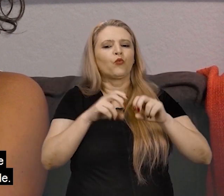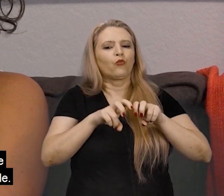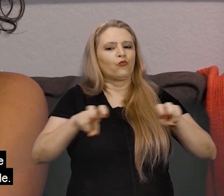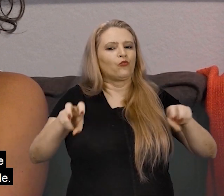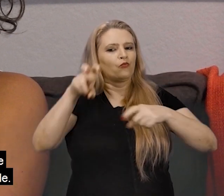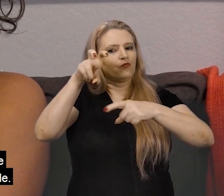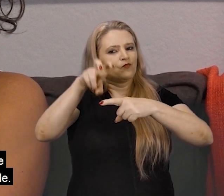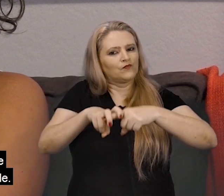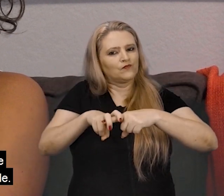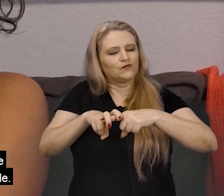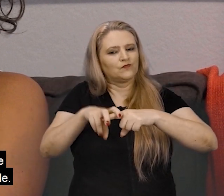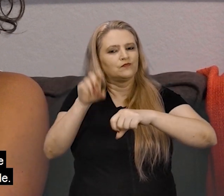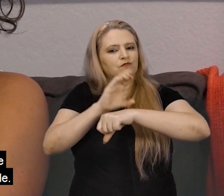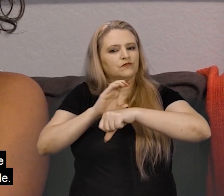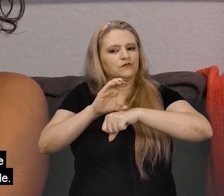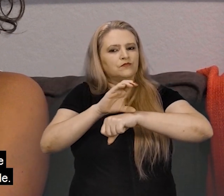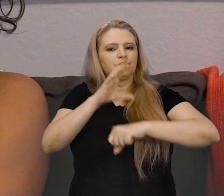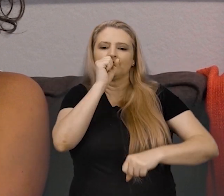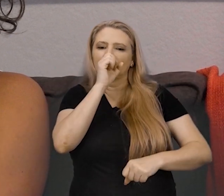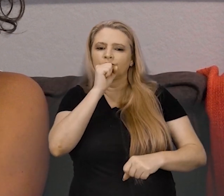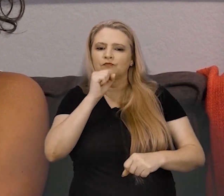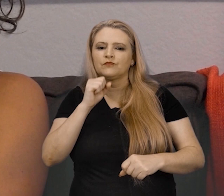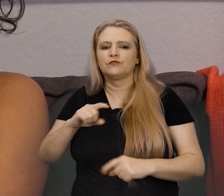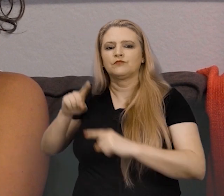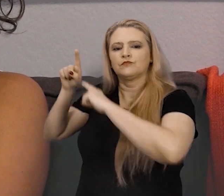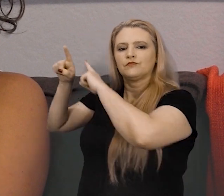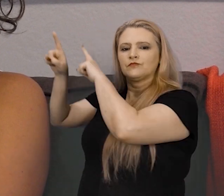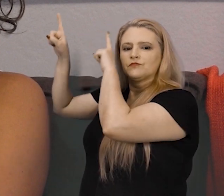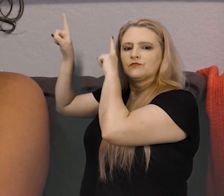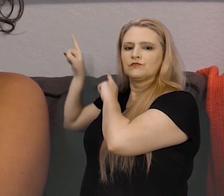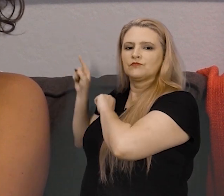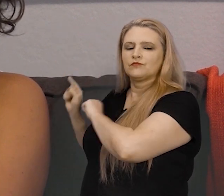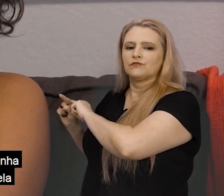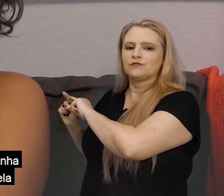Ao fundo, há um quadro preso à parede.